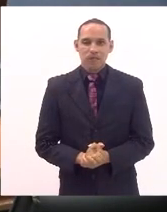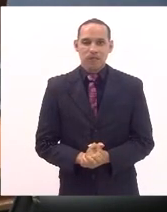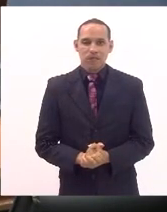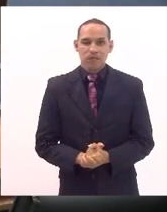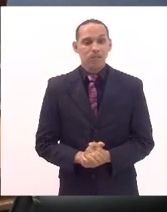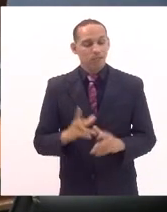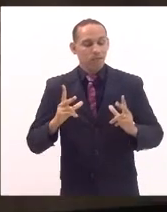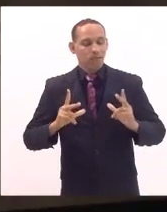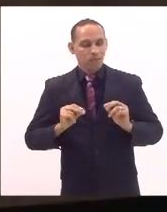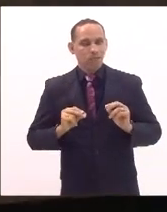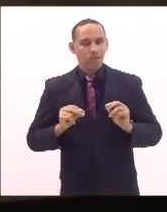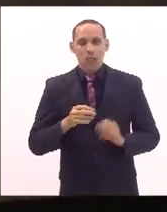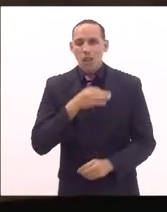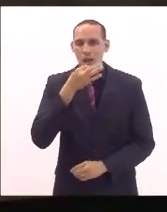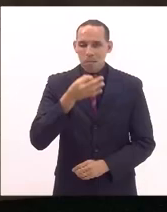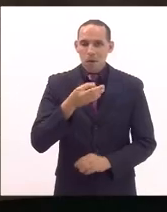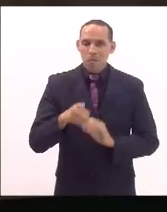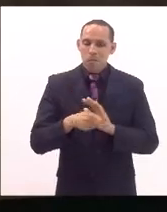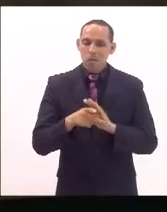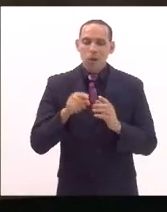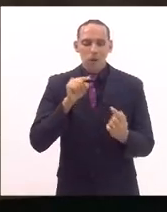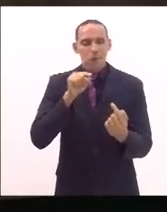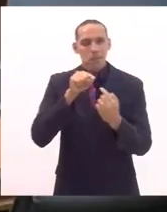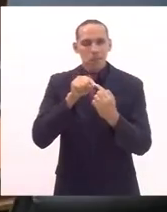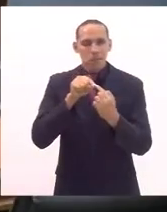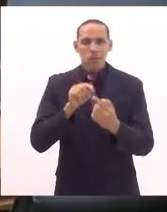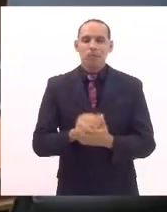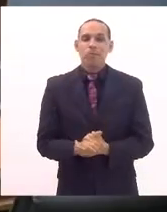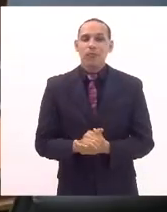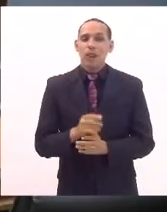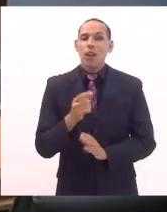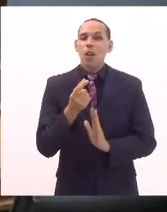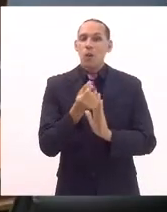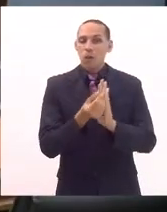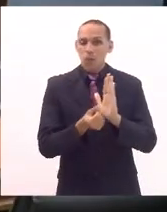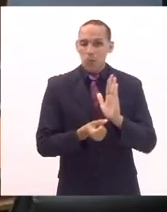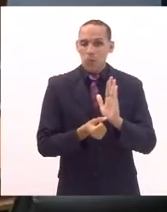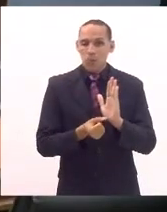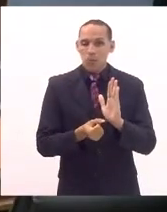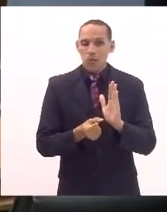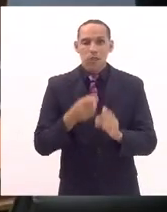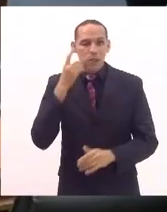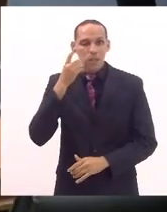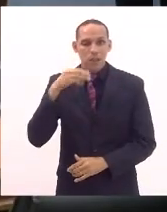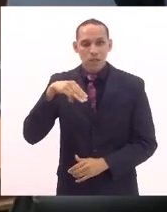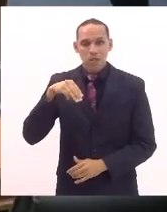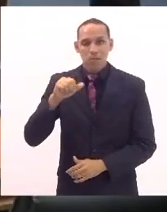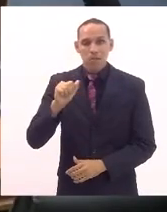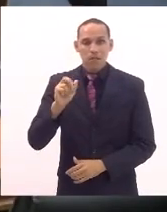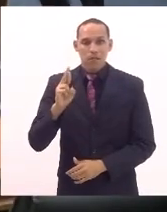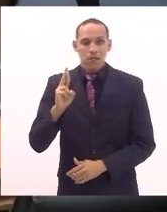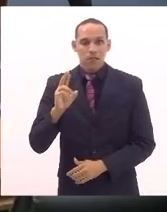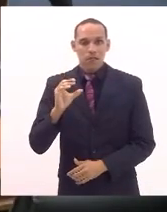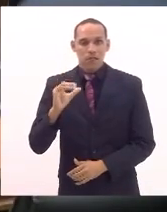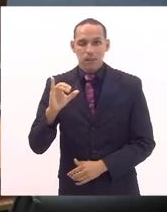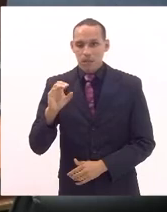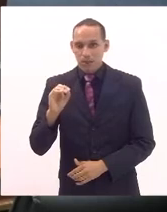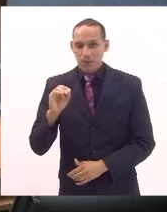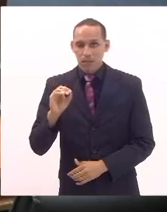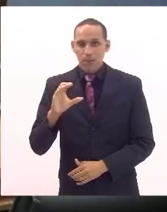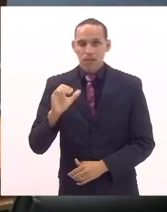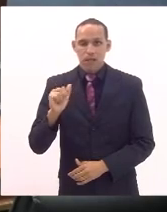e no mérito parecer da comissão de Economia favorável pela comissão de orçamento adaptador mas canela E aí